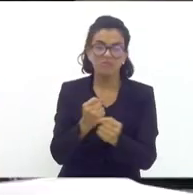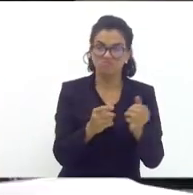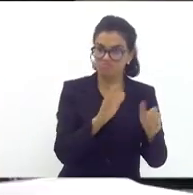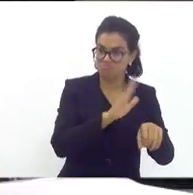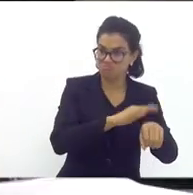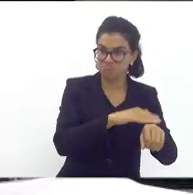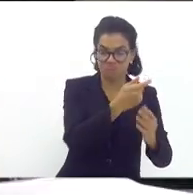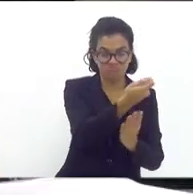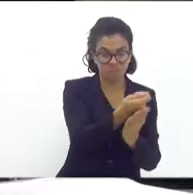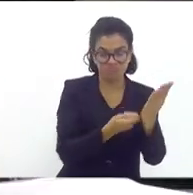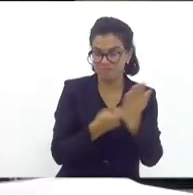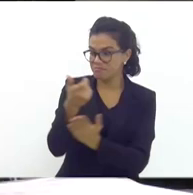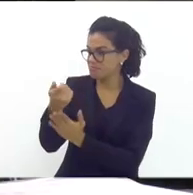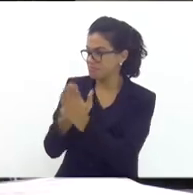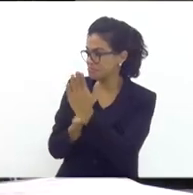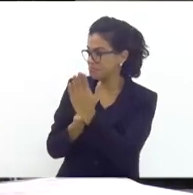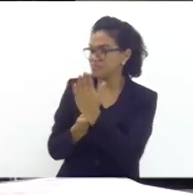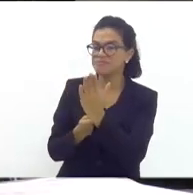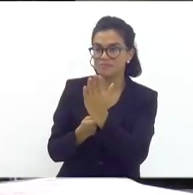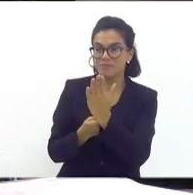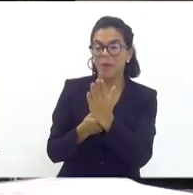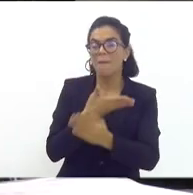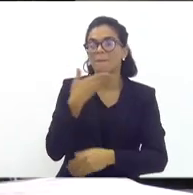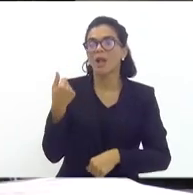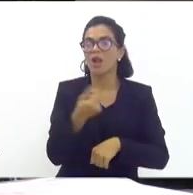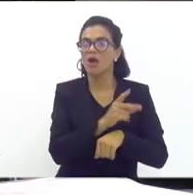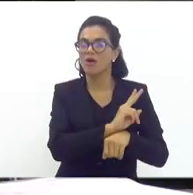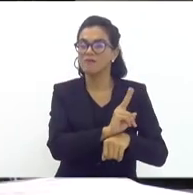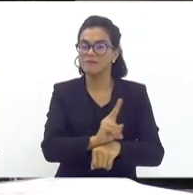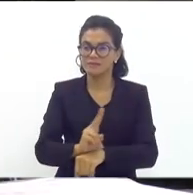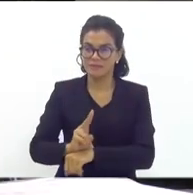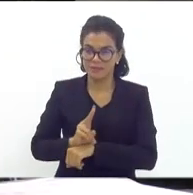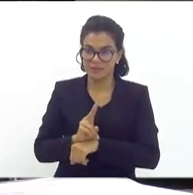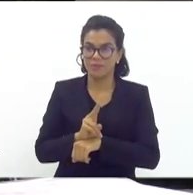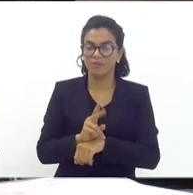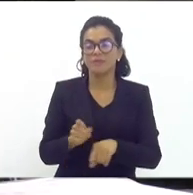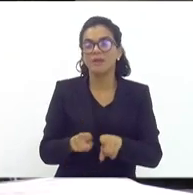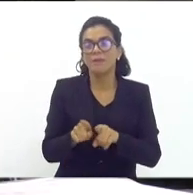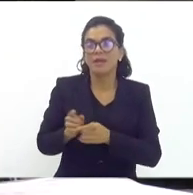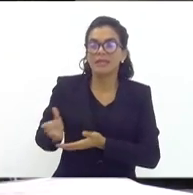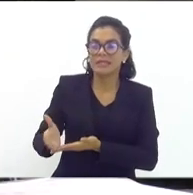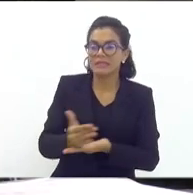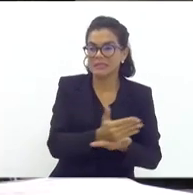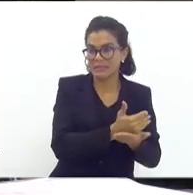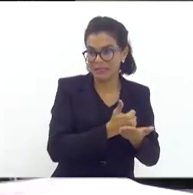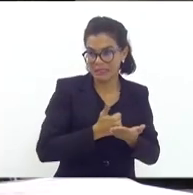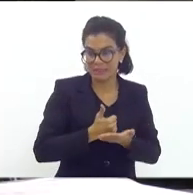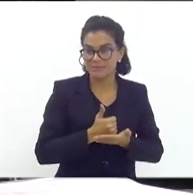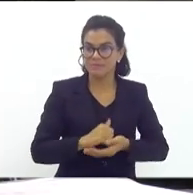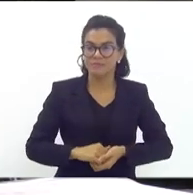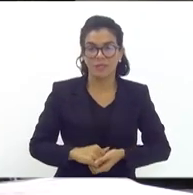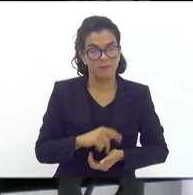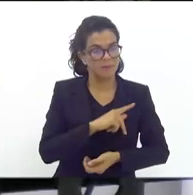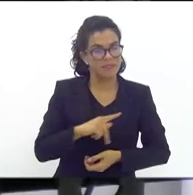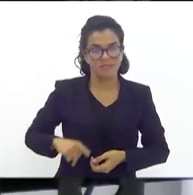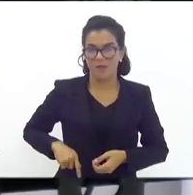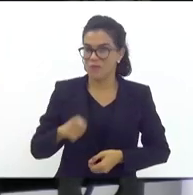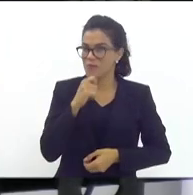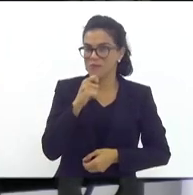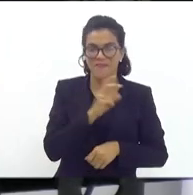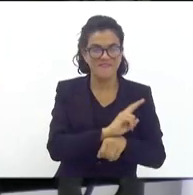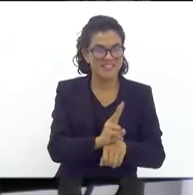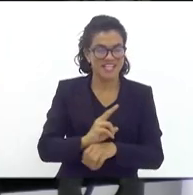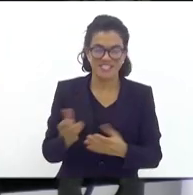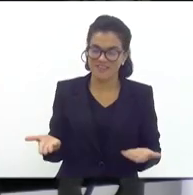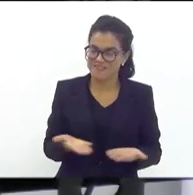conseguir fazer uma uma melhor fiscalização melhor otimização da arrecadação presidente não tem qualquer fiscalização hoje